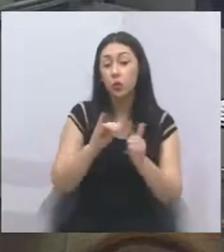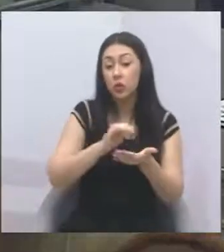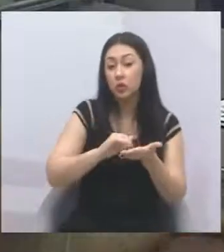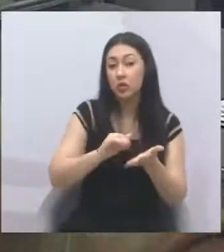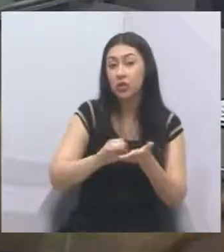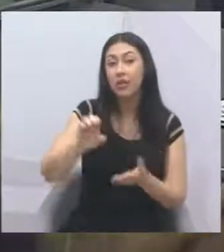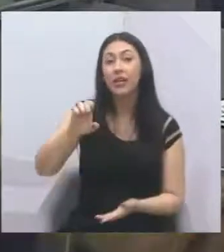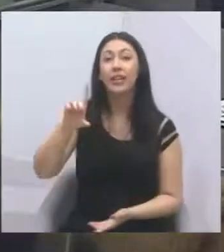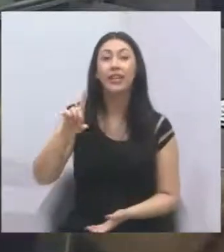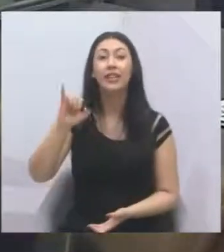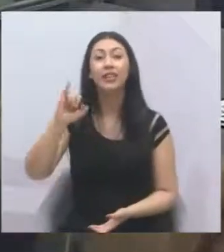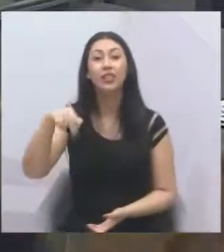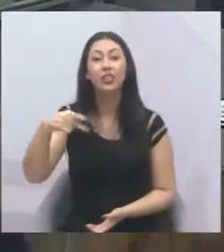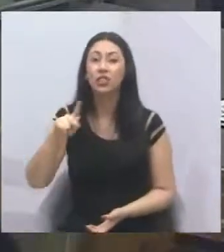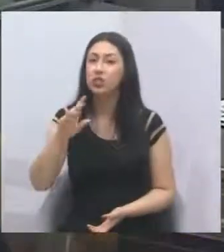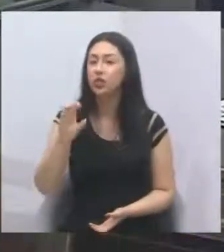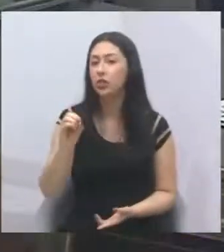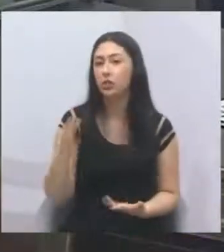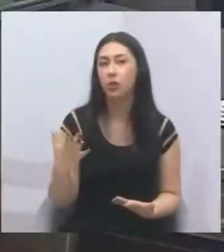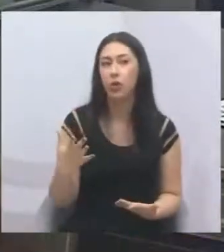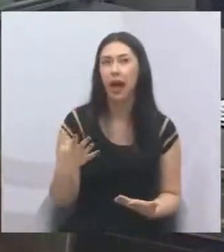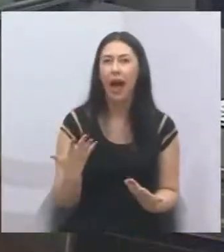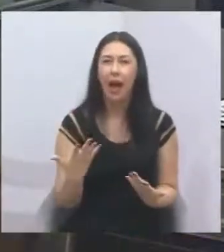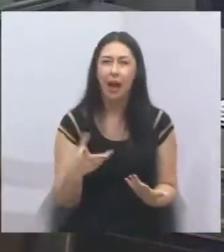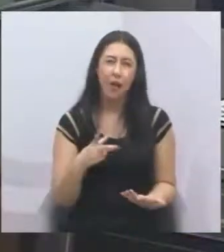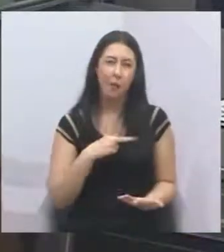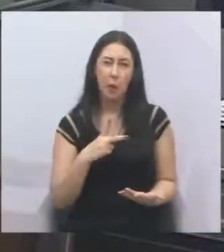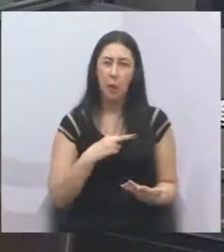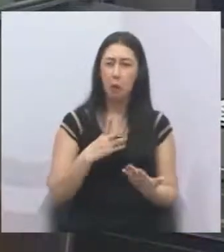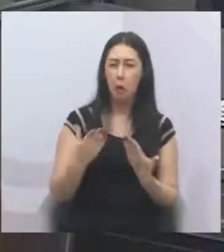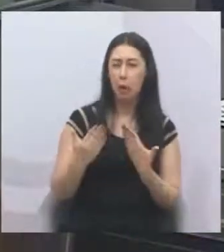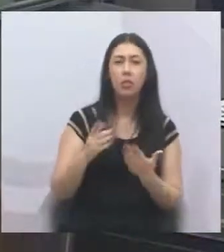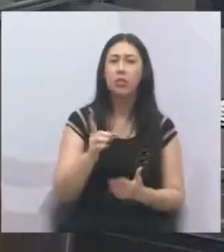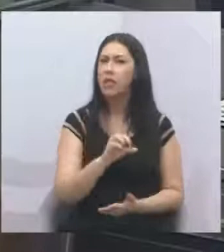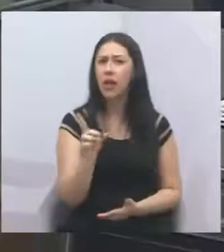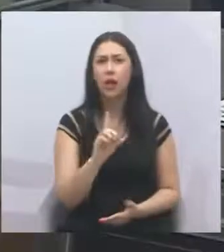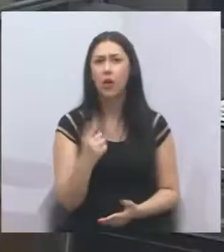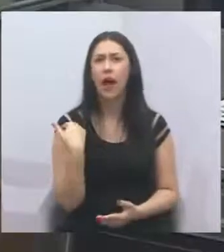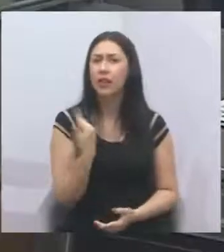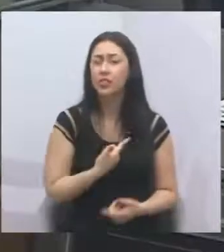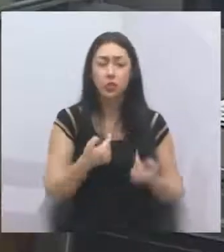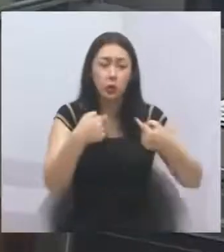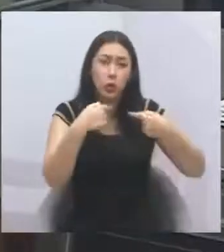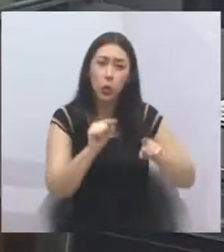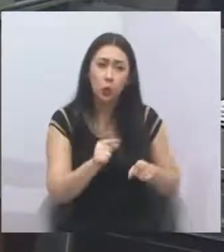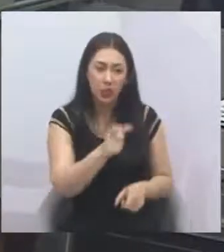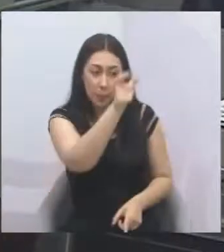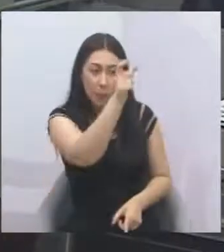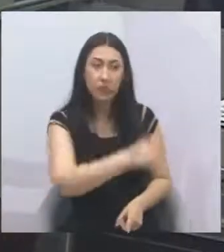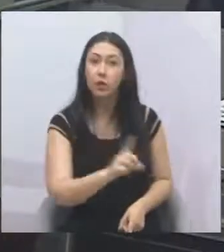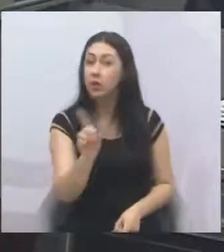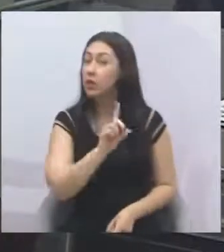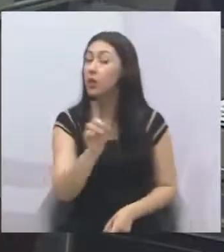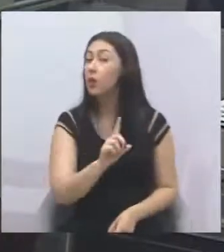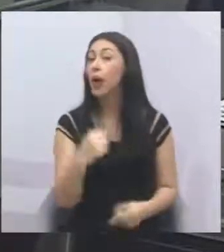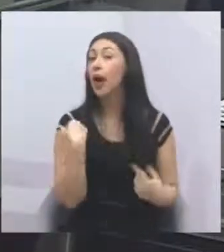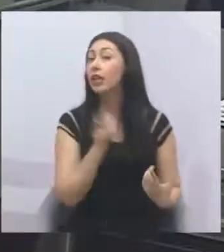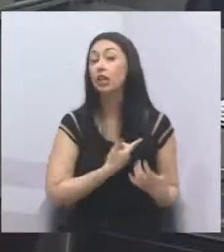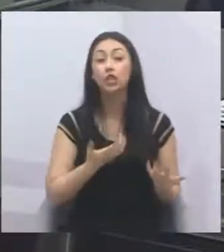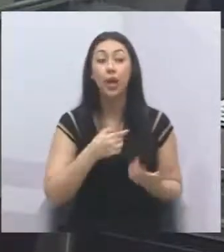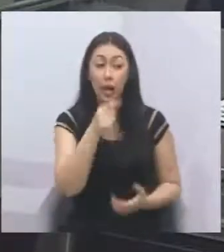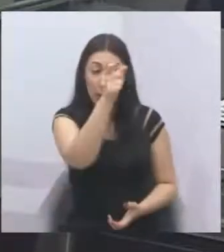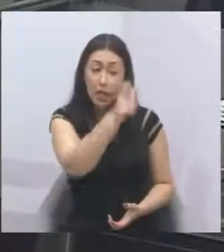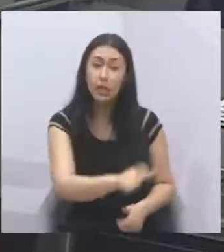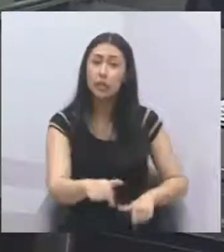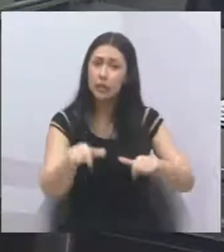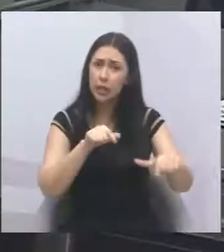fique soando como uma questão pessoal. Nós não temos nada contra o secretário, pelo contrário, nós queremos que o secretário